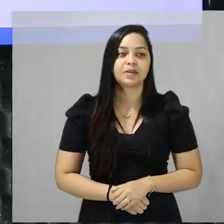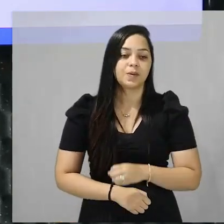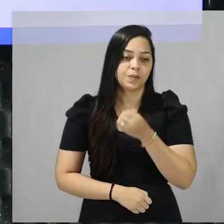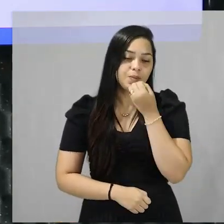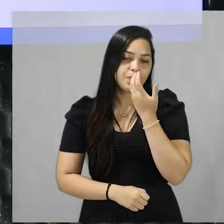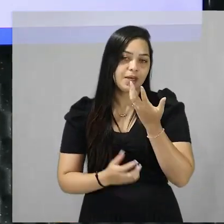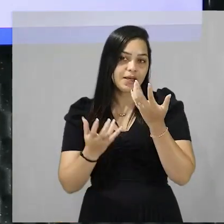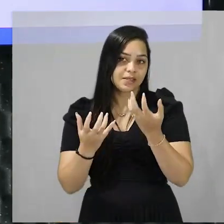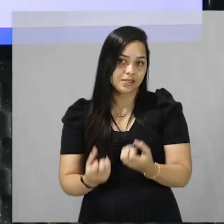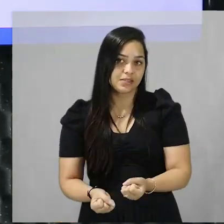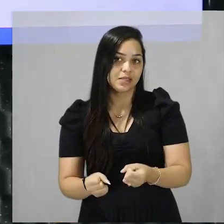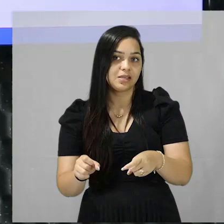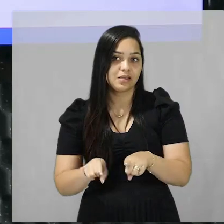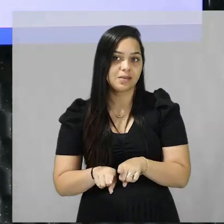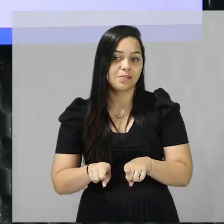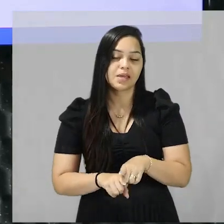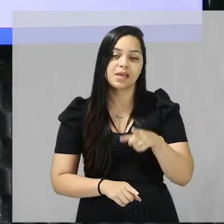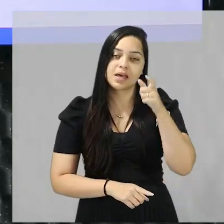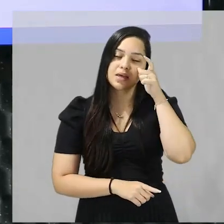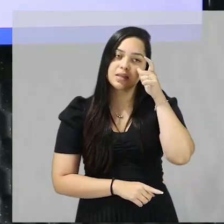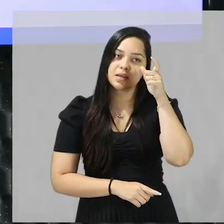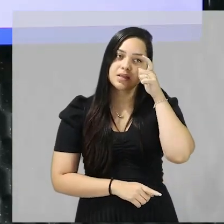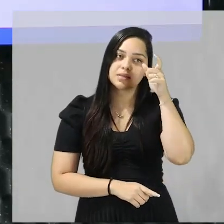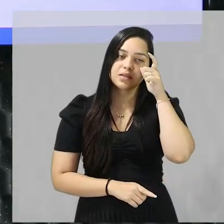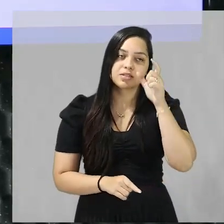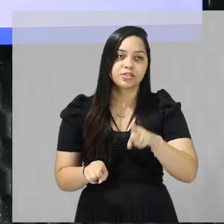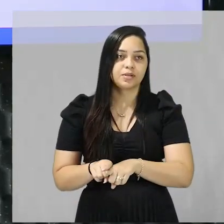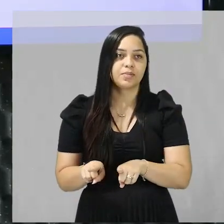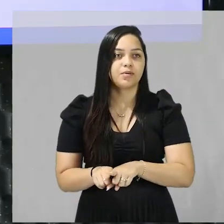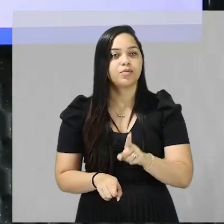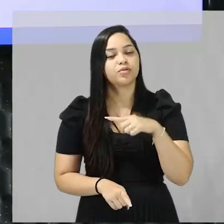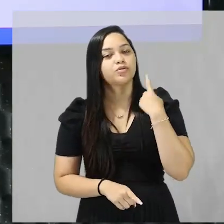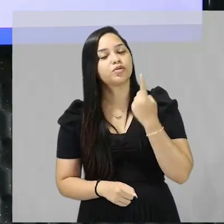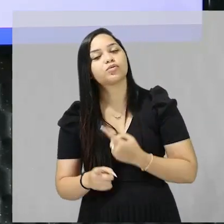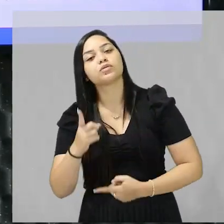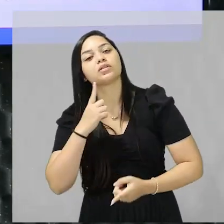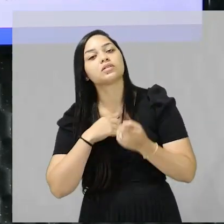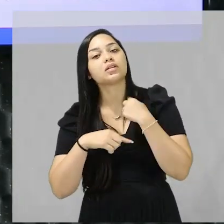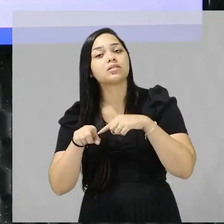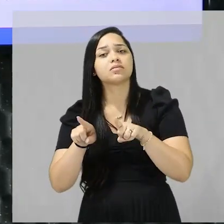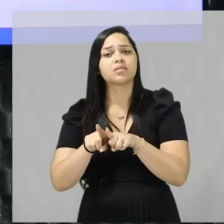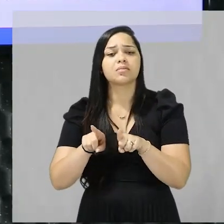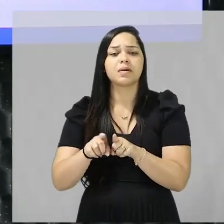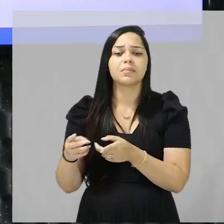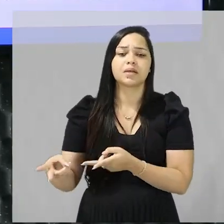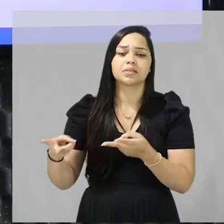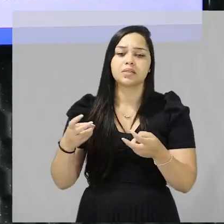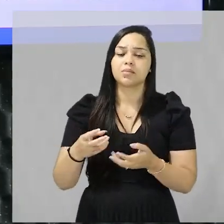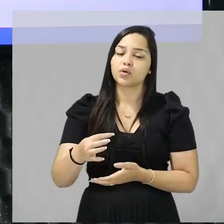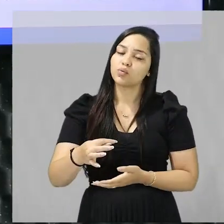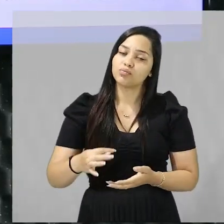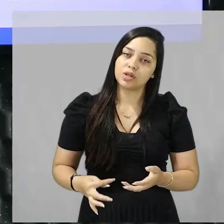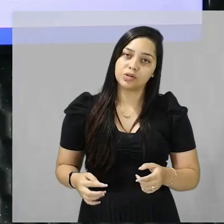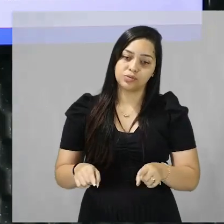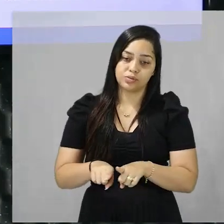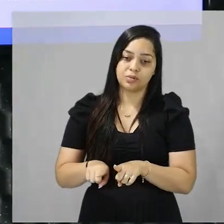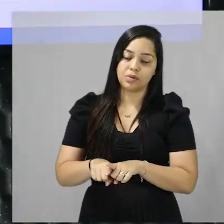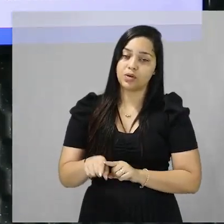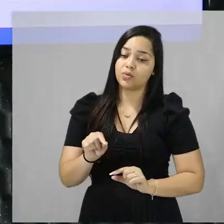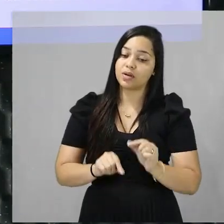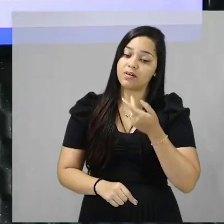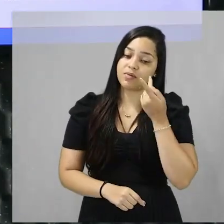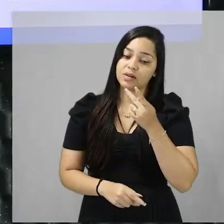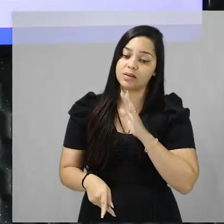bem-vinda, tá? Interessante para os nossos anseios. Perceba que o texto, ele está falando